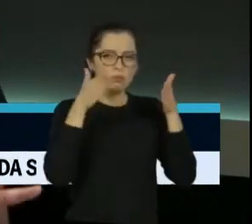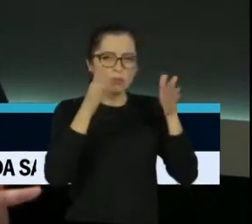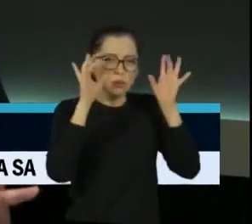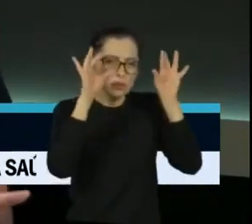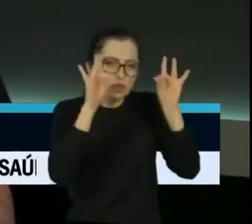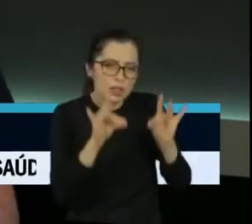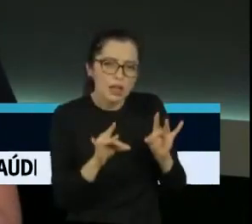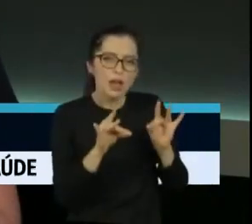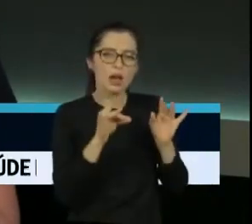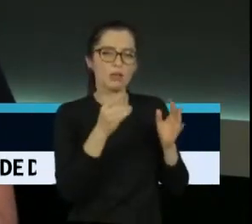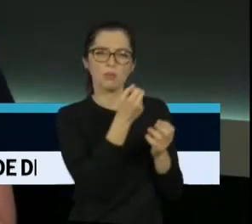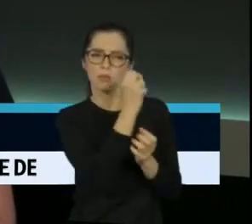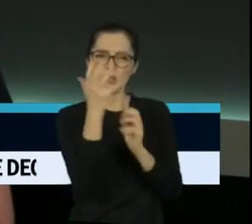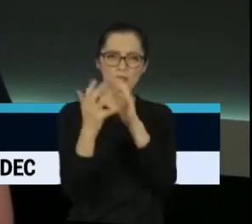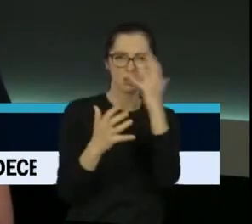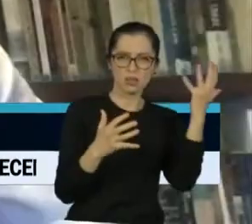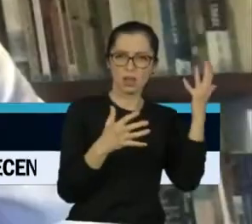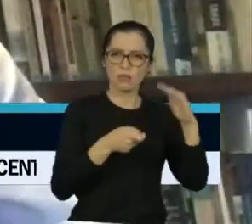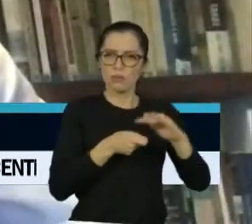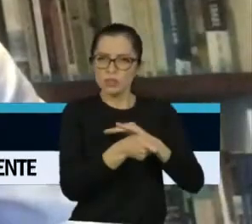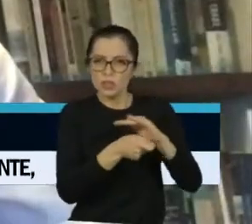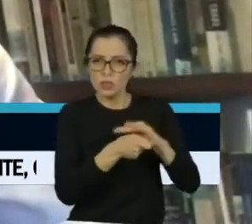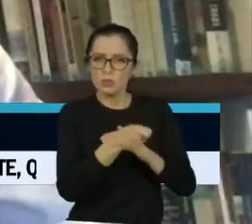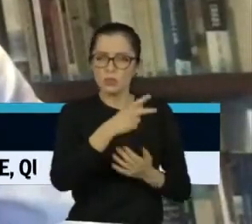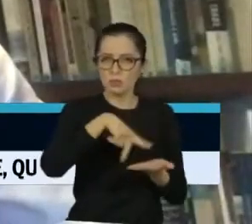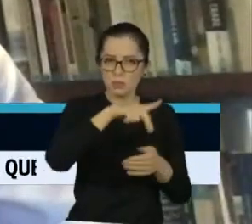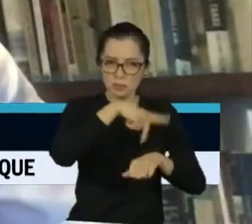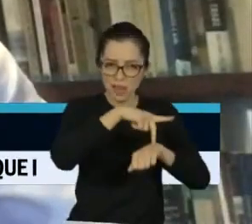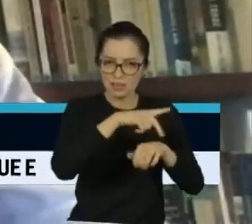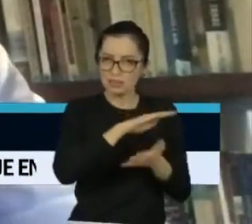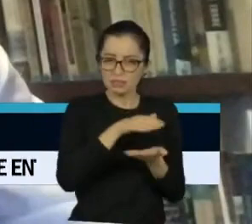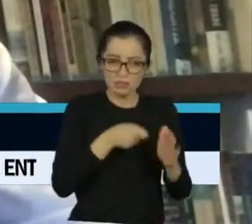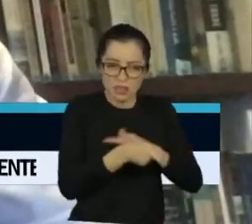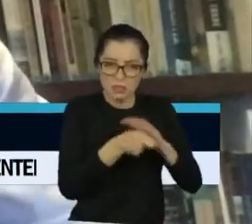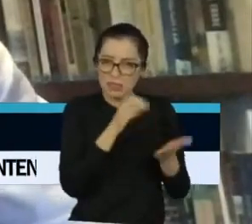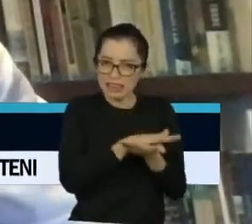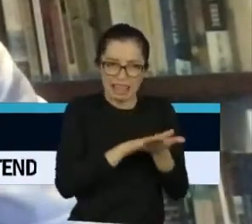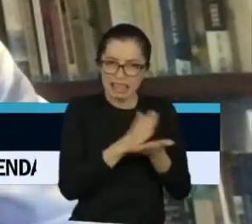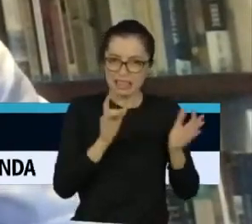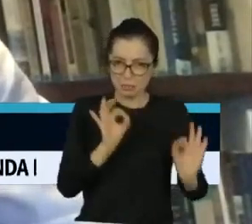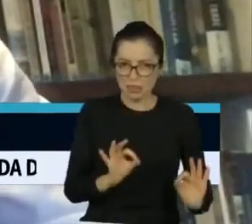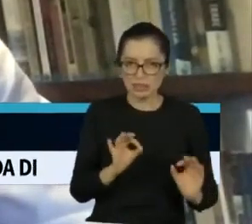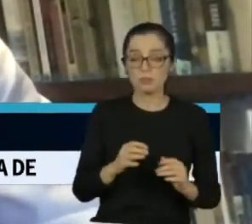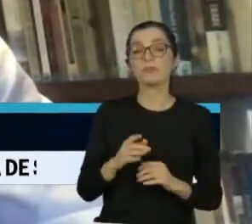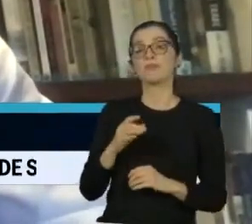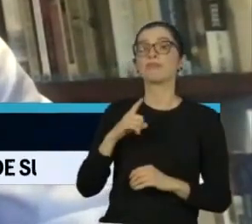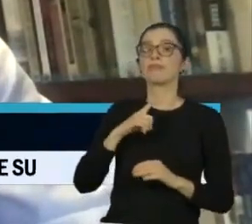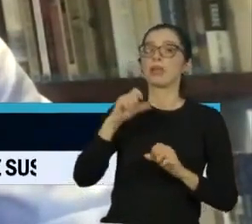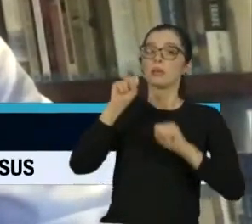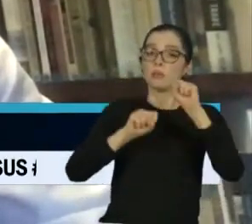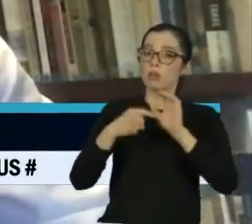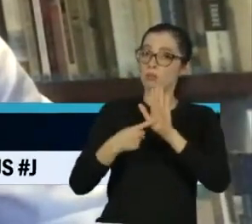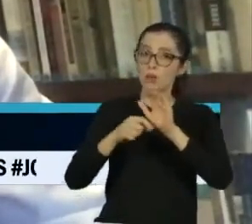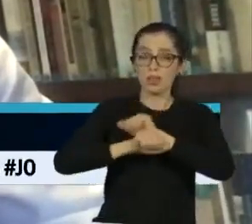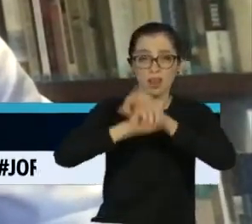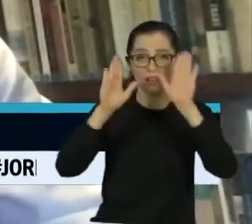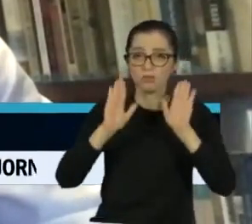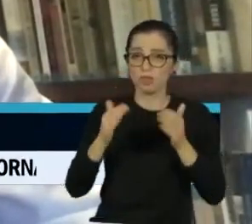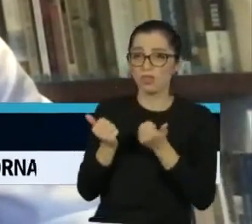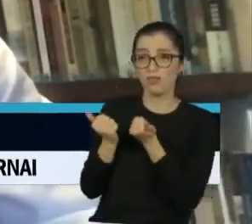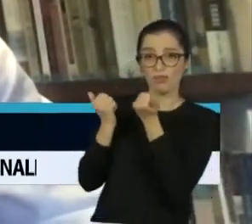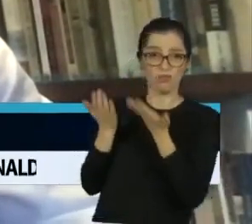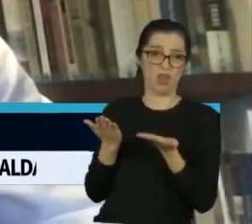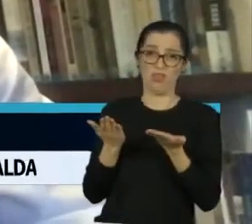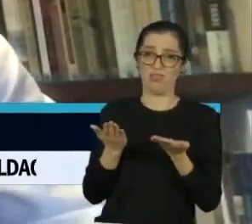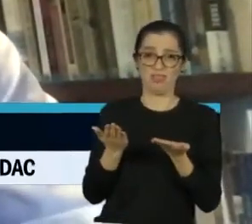não vamos investir no país? Por aí, exatamente. No sentido de que, enfim, se o país não